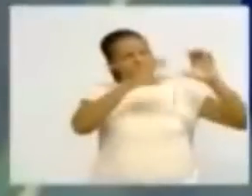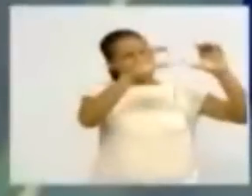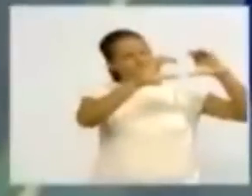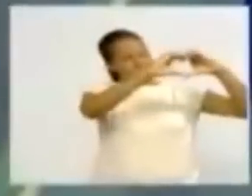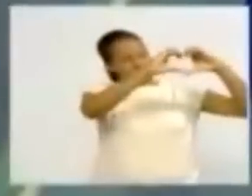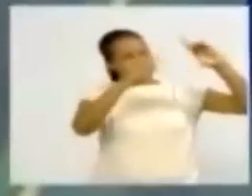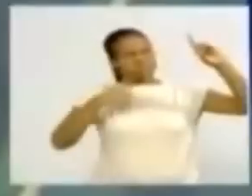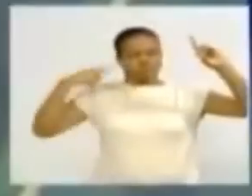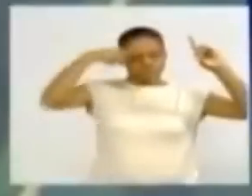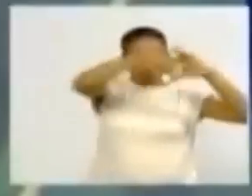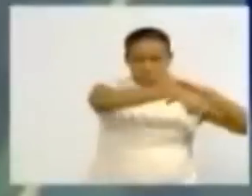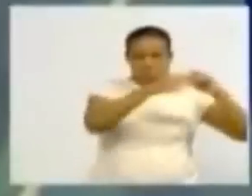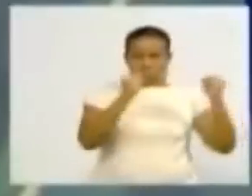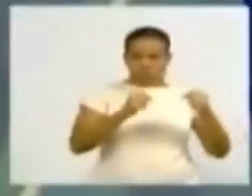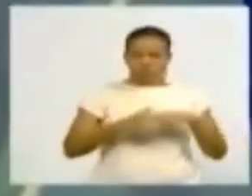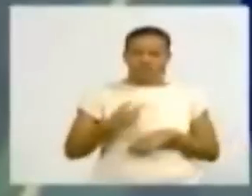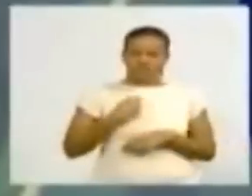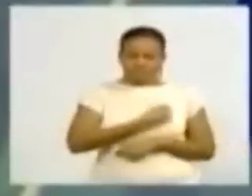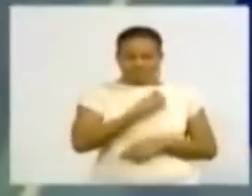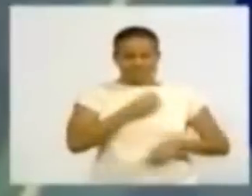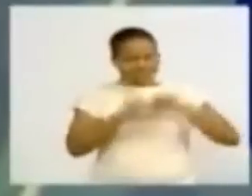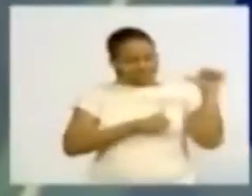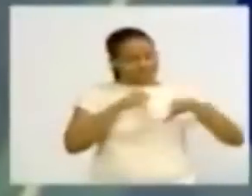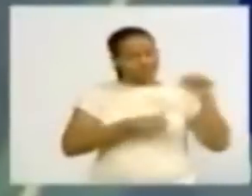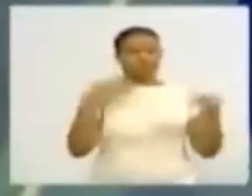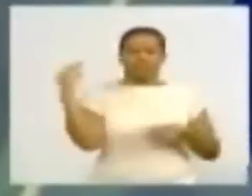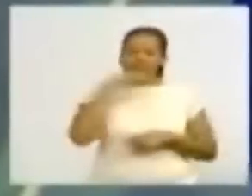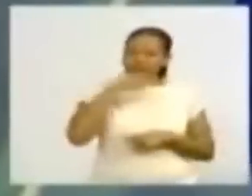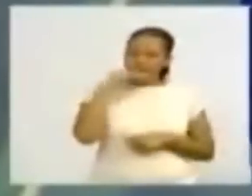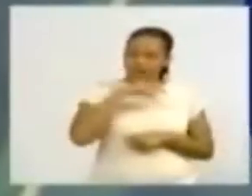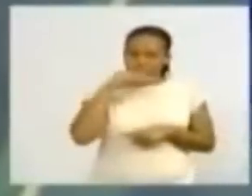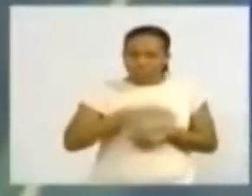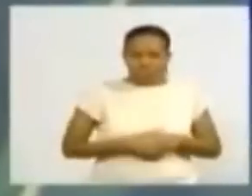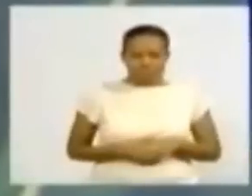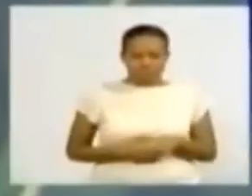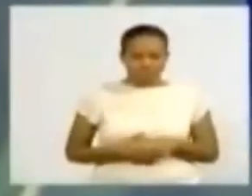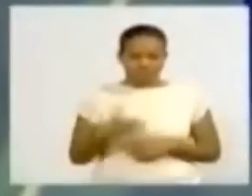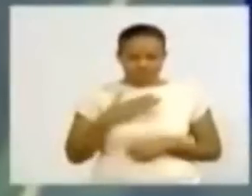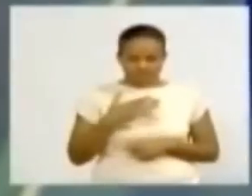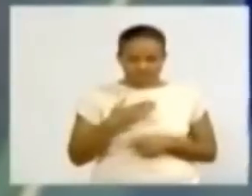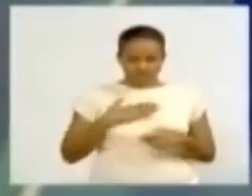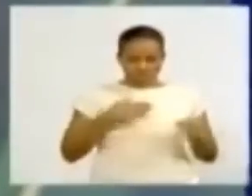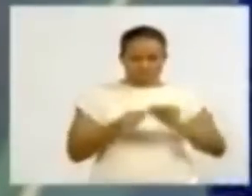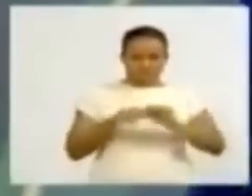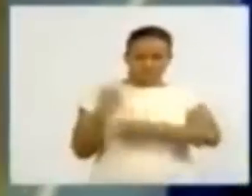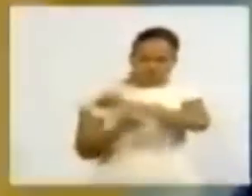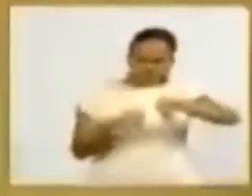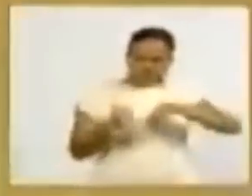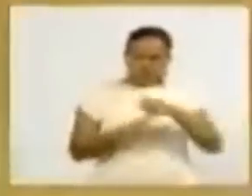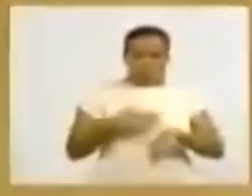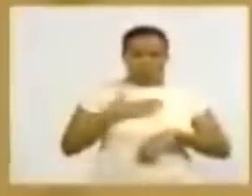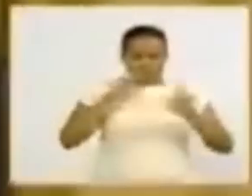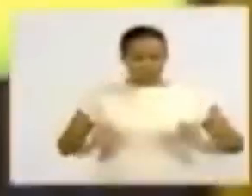mim, eu vou mudar de vida logo. Eu vou mudar as minhas atitudes, eu vou mudar as